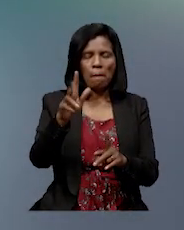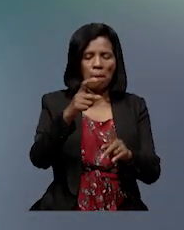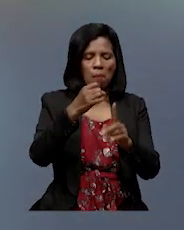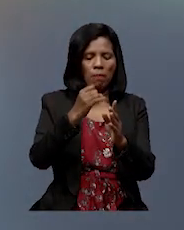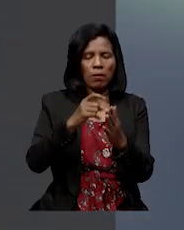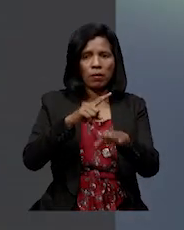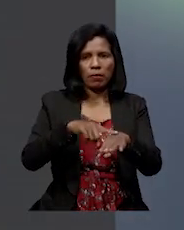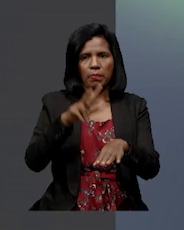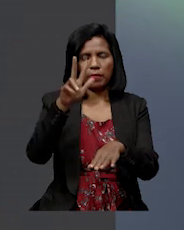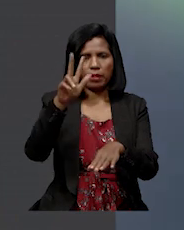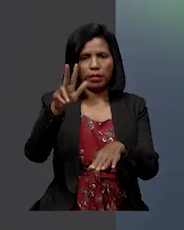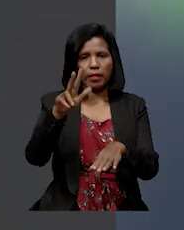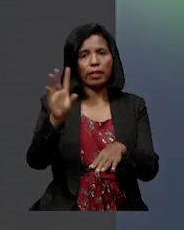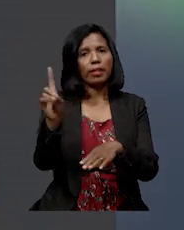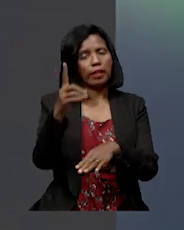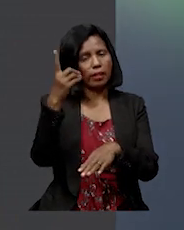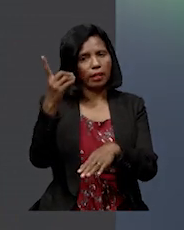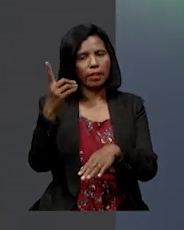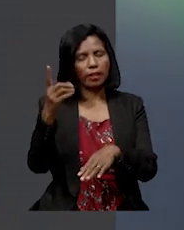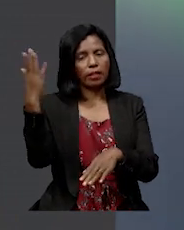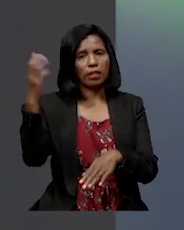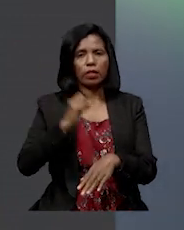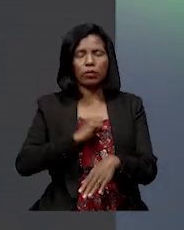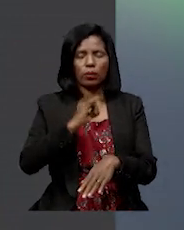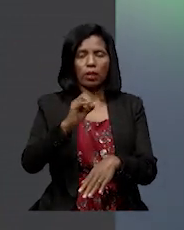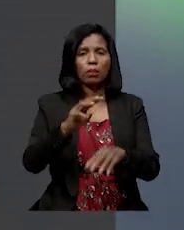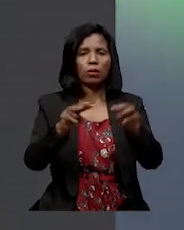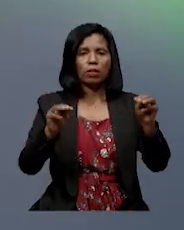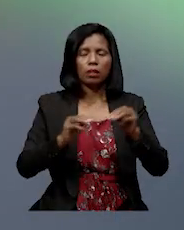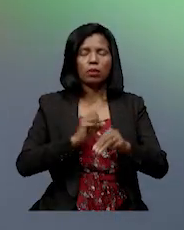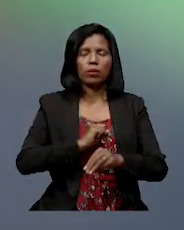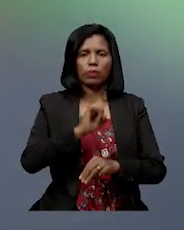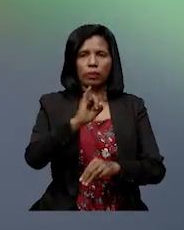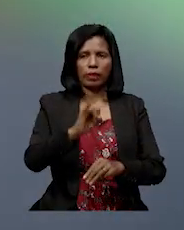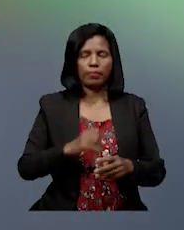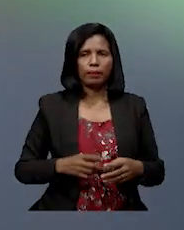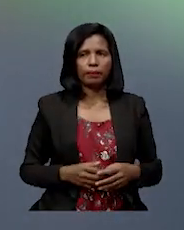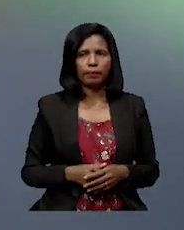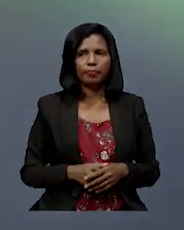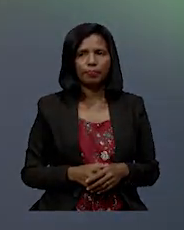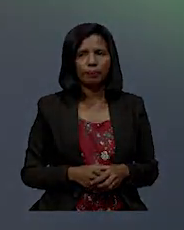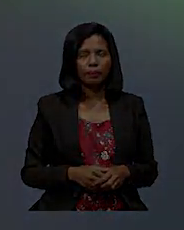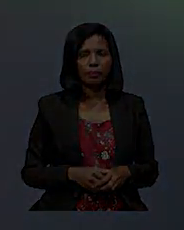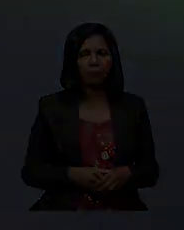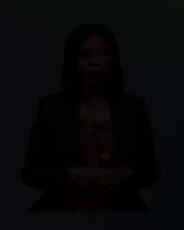Tucutolo, madrugada, horas Timor-Leste, e a sua loro, município Covalima. Na Plan Sever, Justiniano Nano, Zemen.